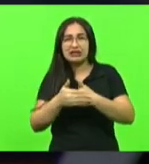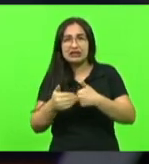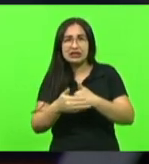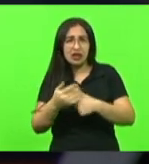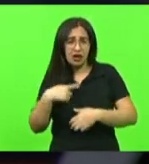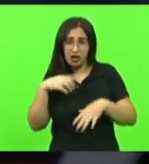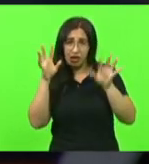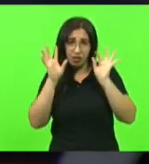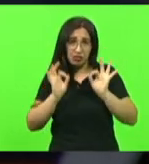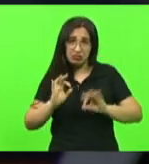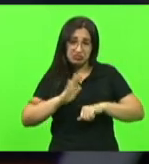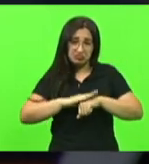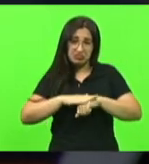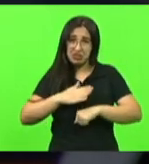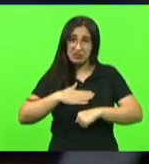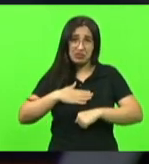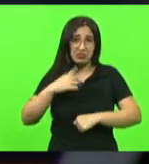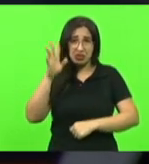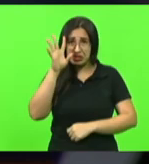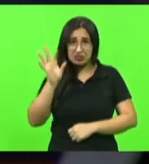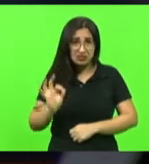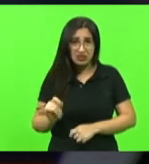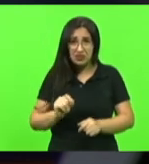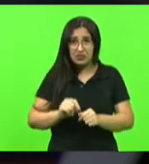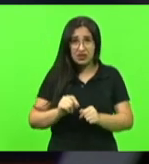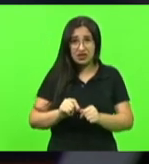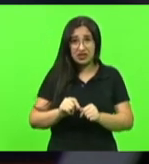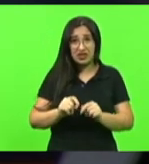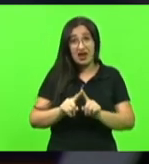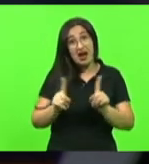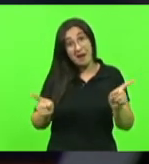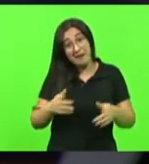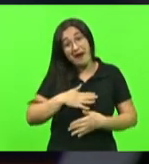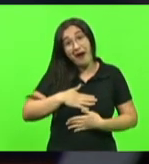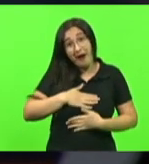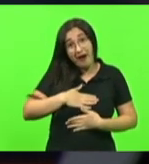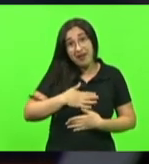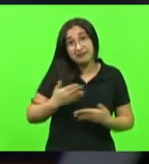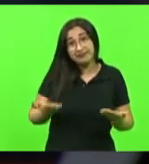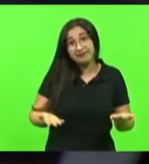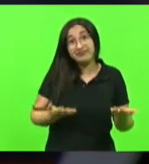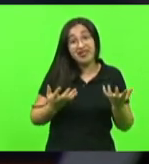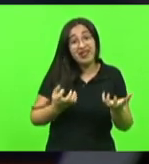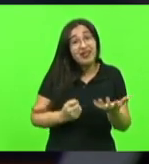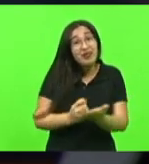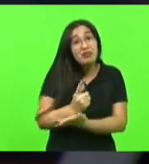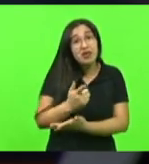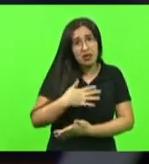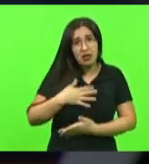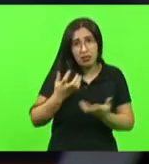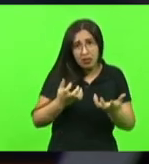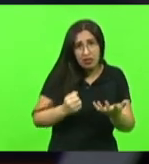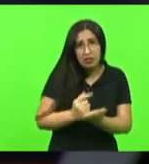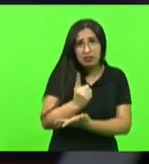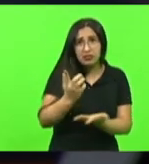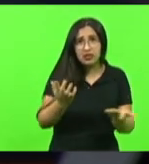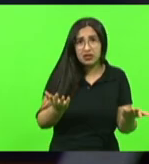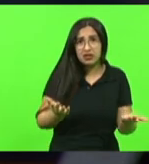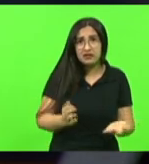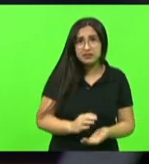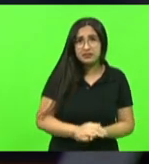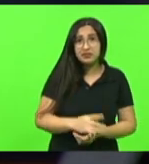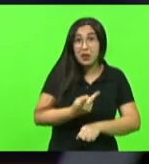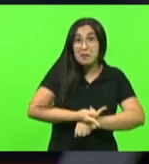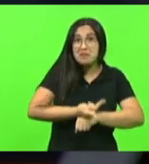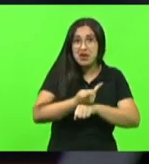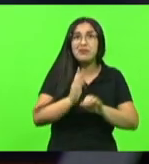não sei fazer, muitos não sabem fazer, mas a gente gosta, mas a gente quer comprar, eu quero comprar, aquele premiado